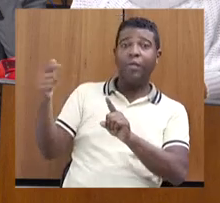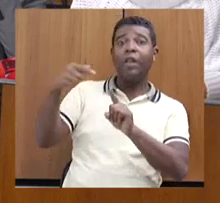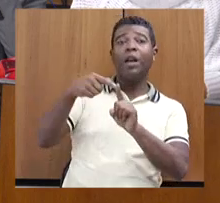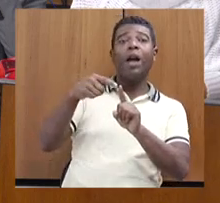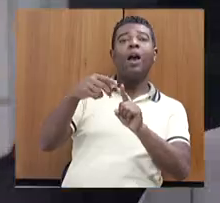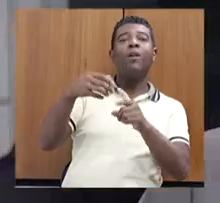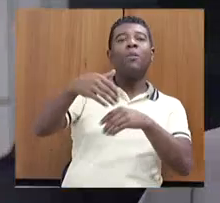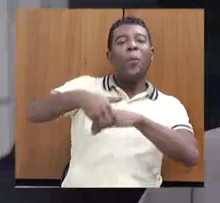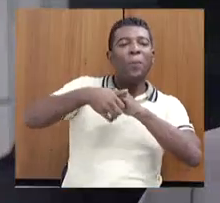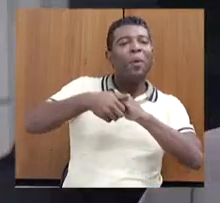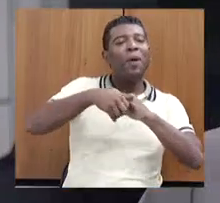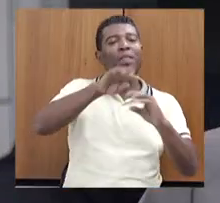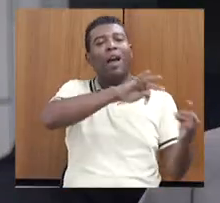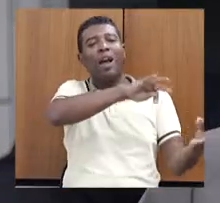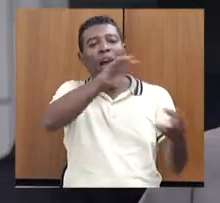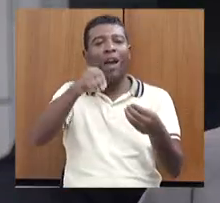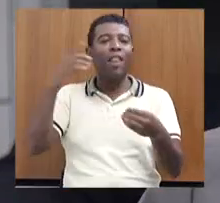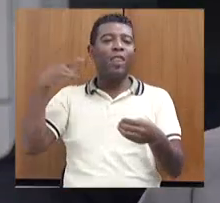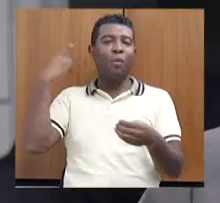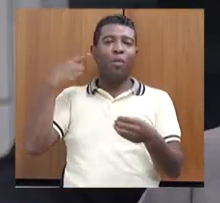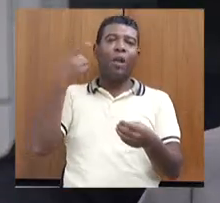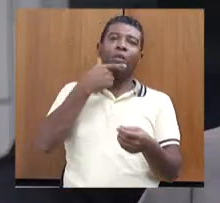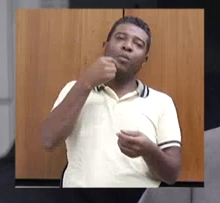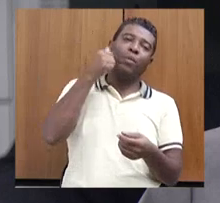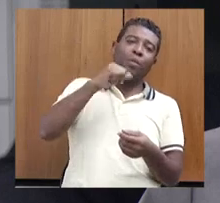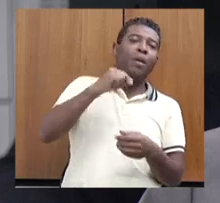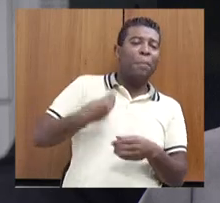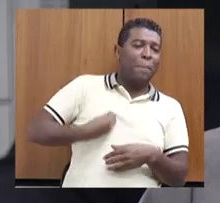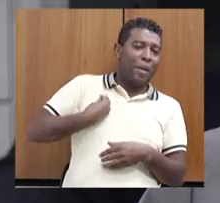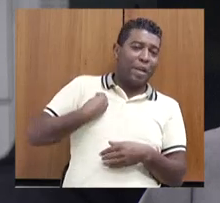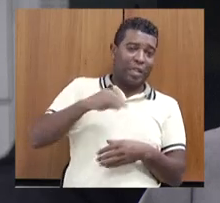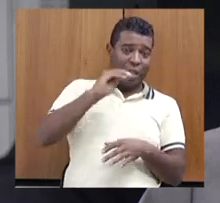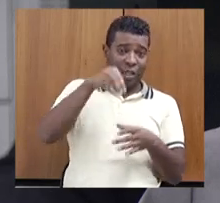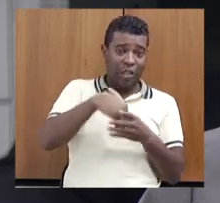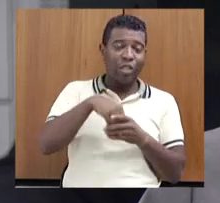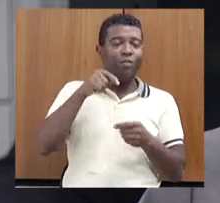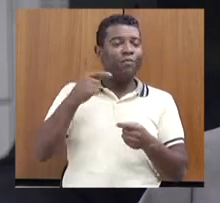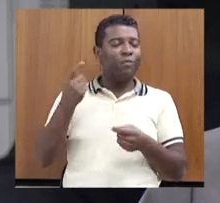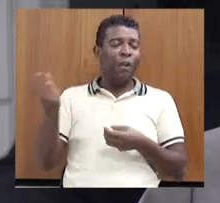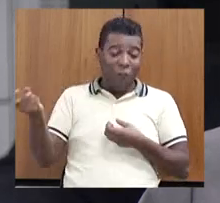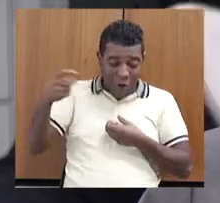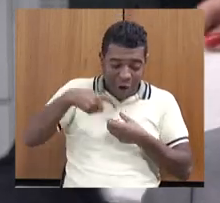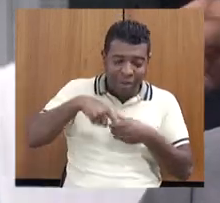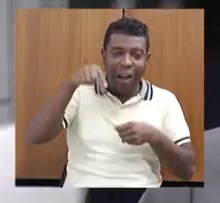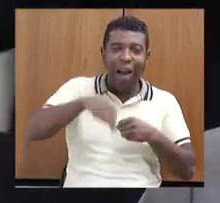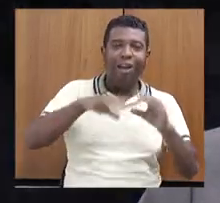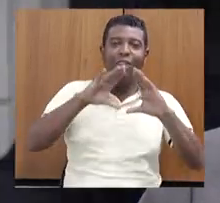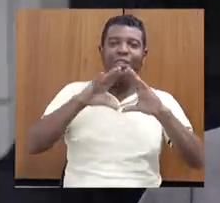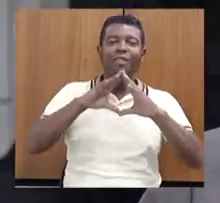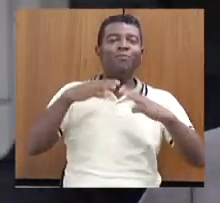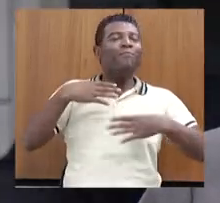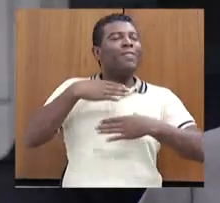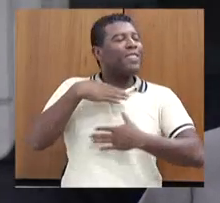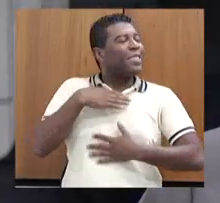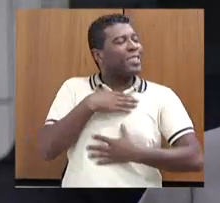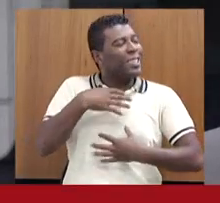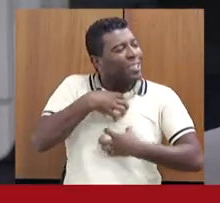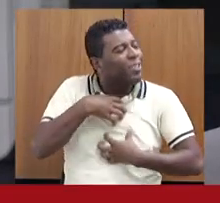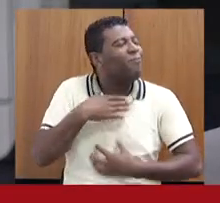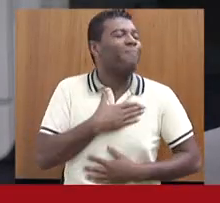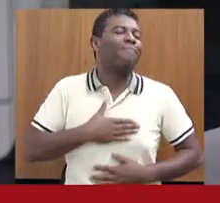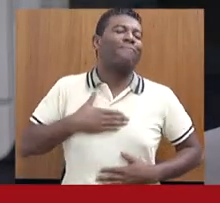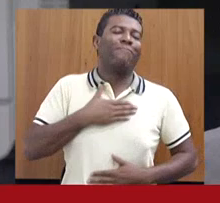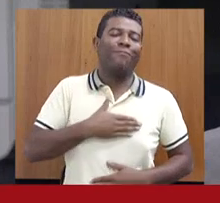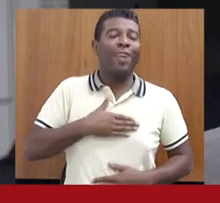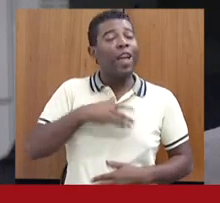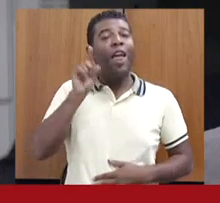e deputados aqui presentes e falar que é um prazer estar de volta a essa casa para poder prestar contas do que vemos